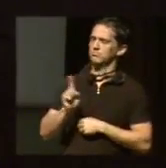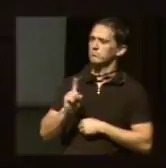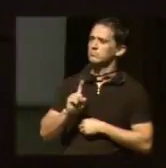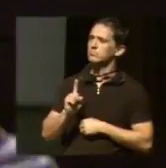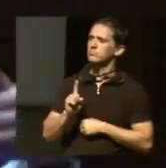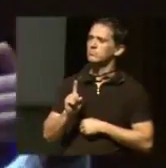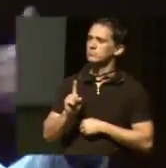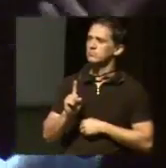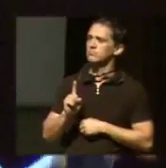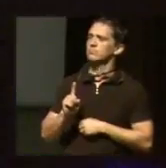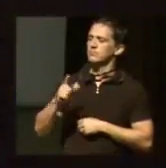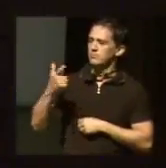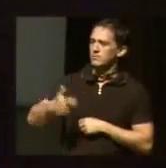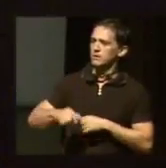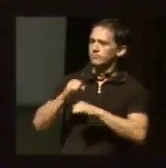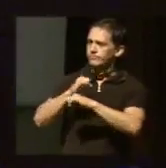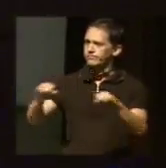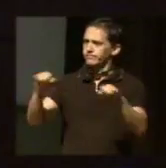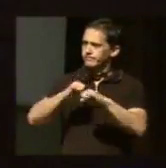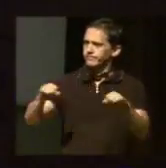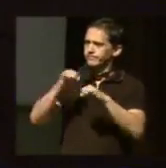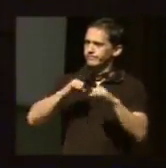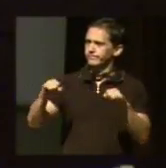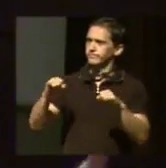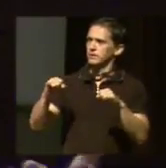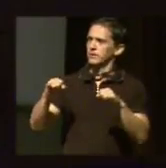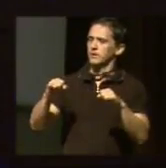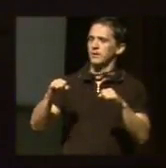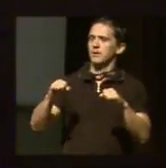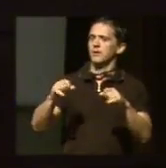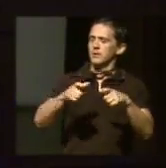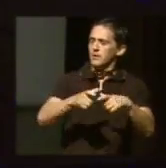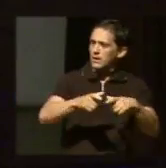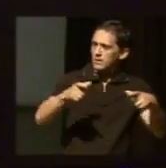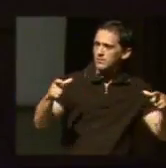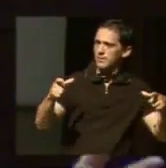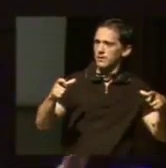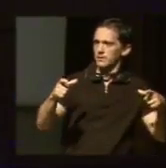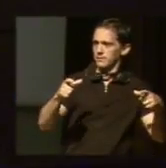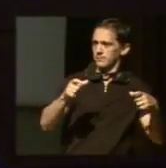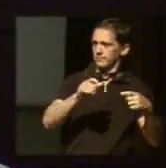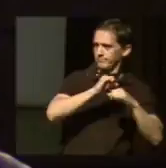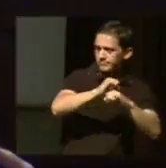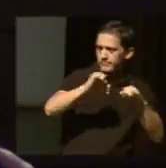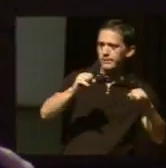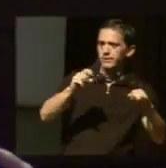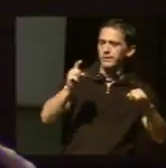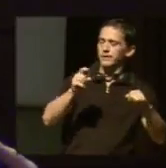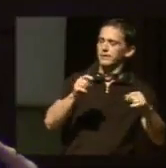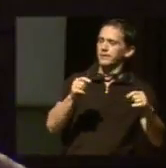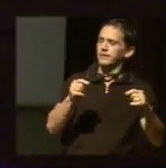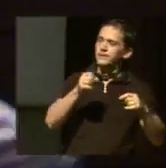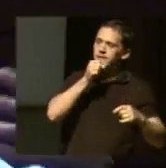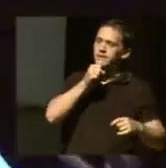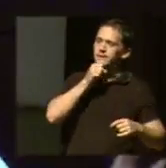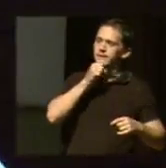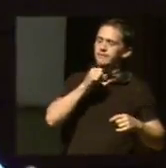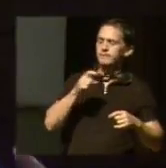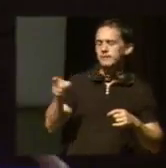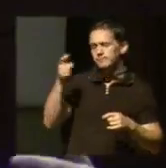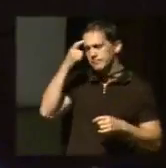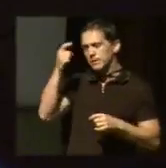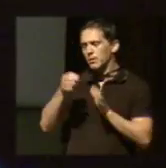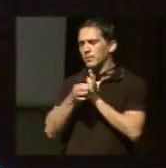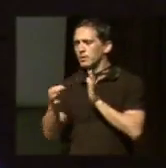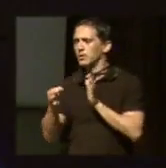forte enaltecendo a questão do envelhecimento. Na opinião de vocês, vocês acham que essa geração que acha que o